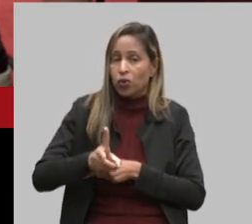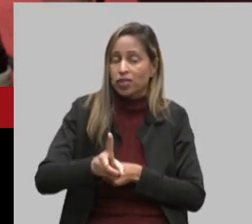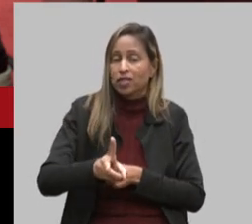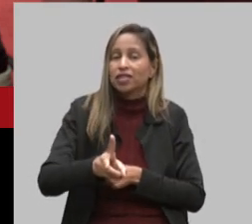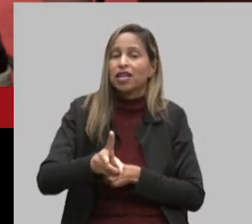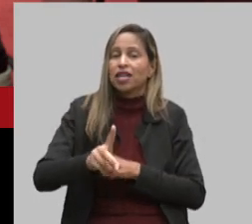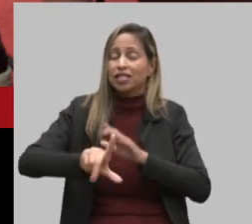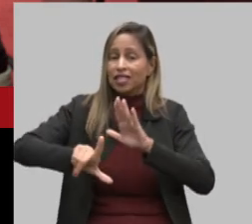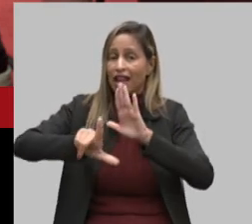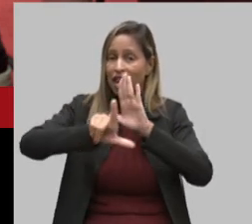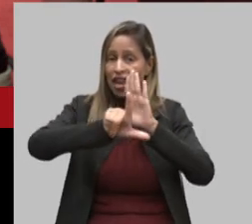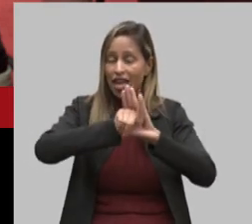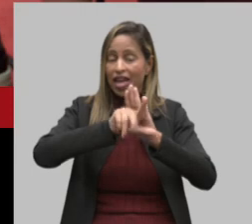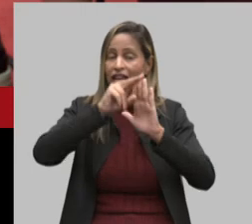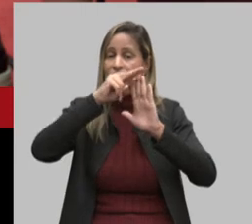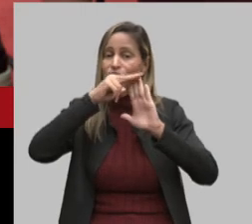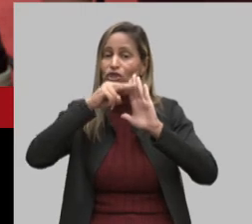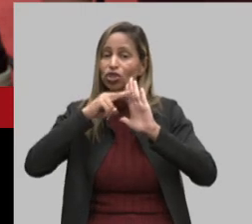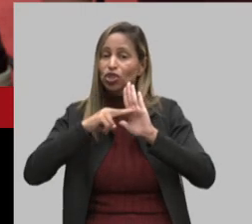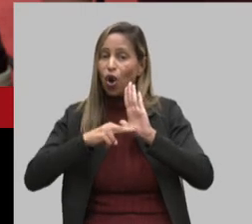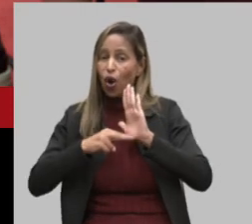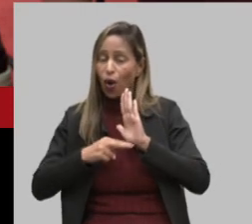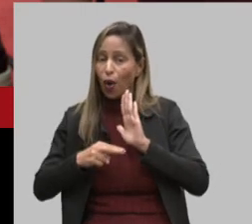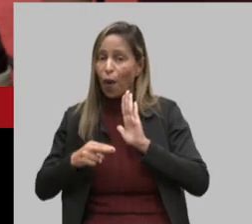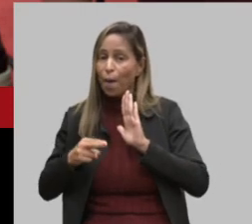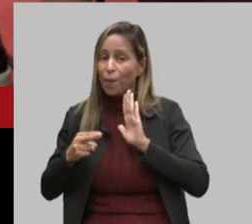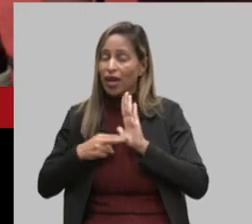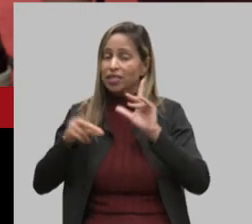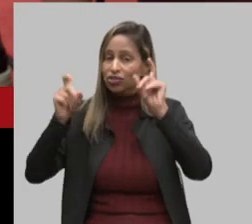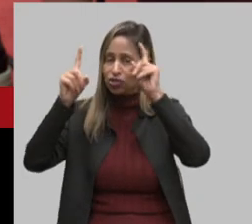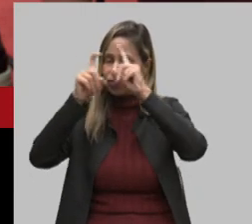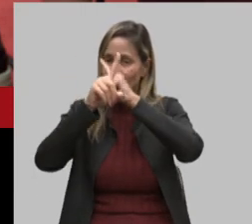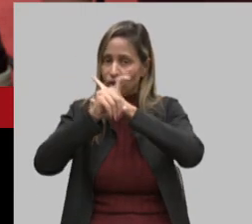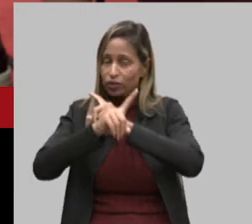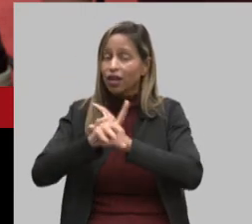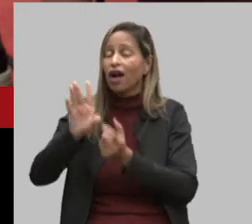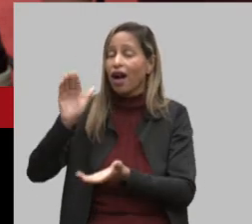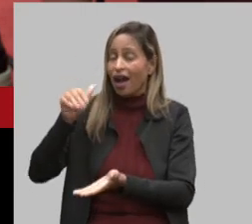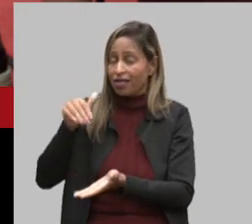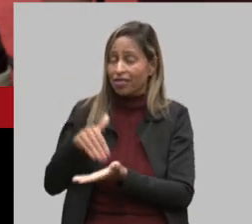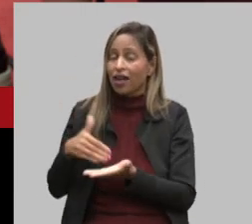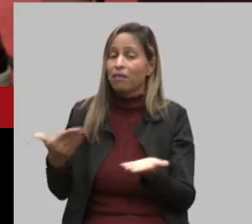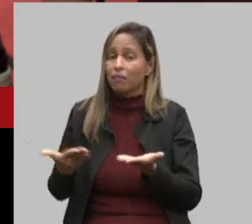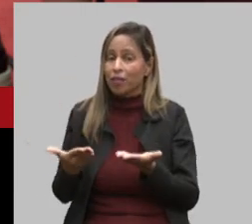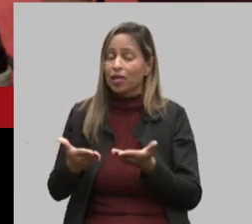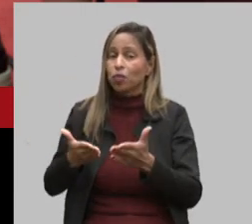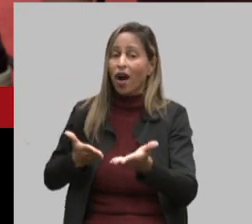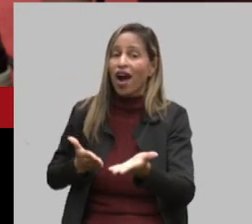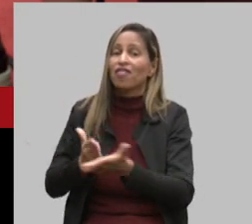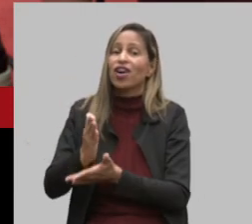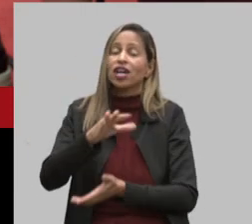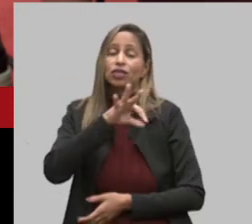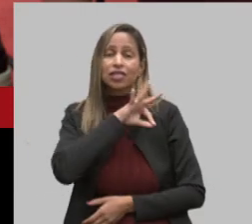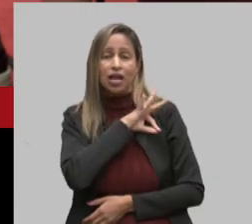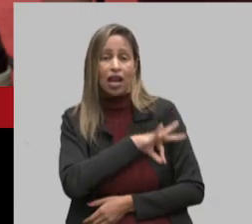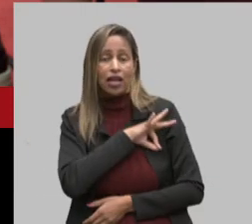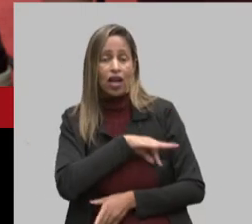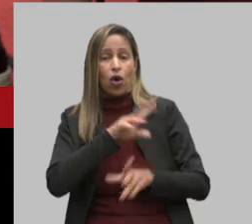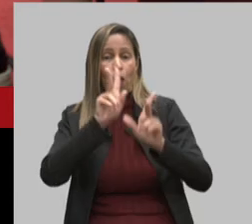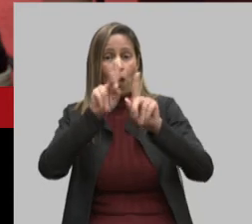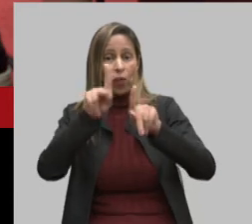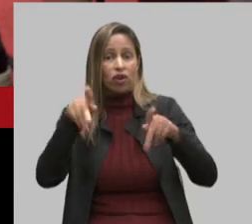leis e normas implicando e dificultando até mesmo o avanço salarial do professor